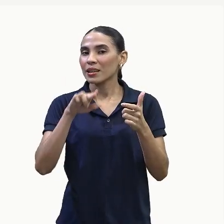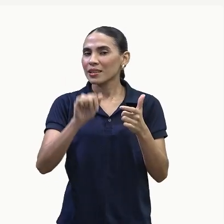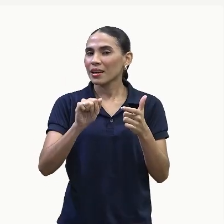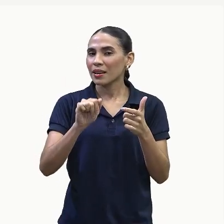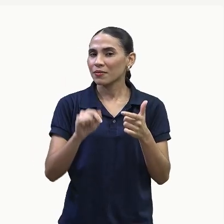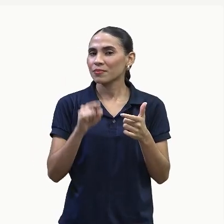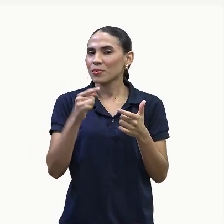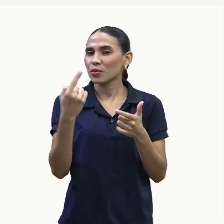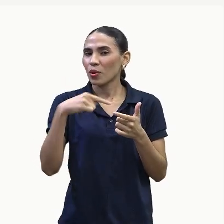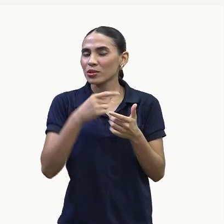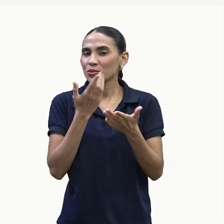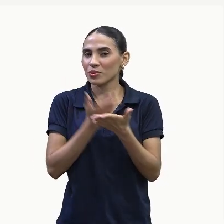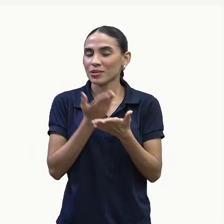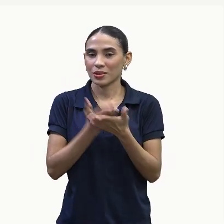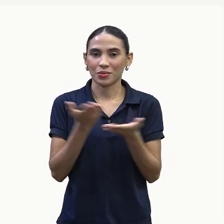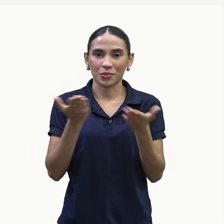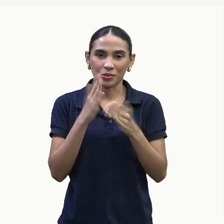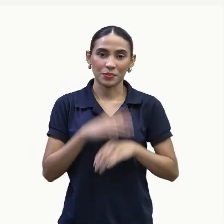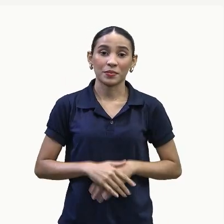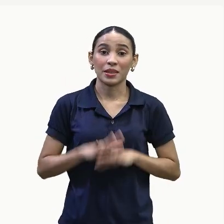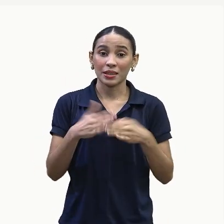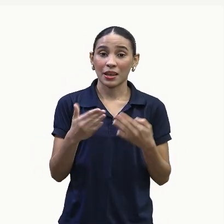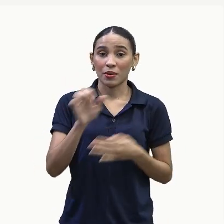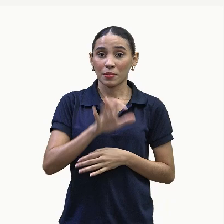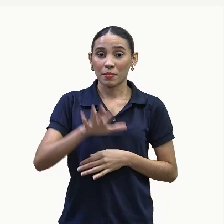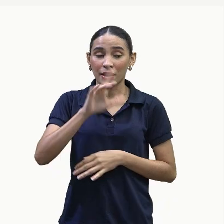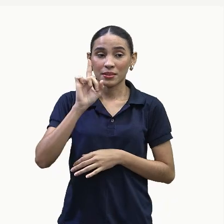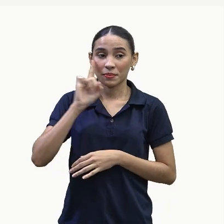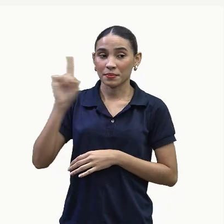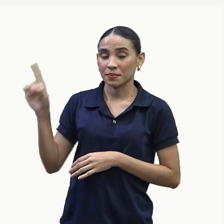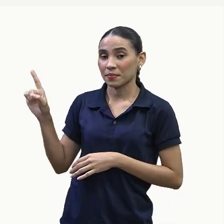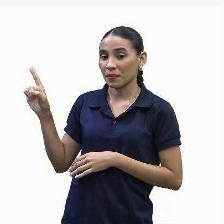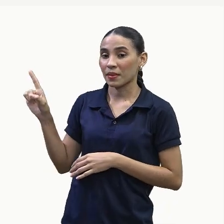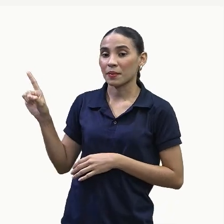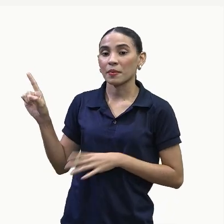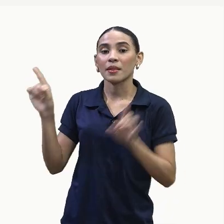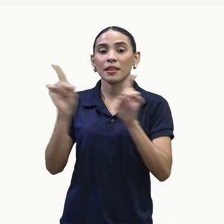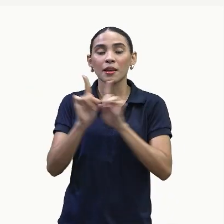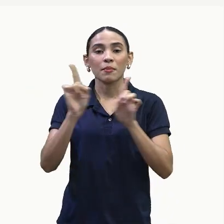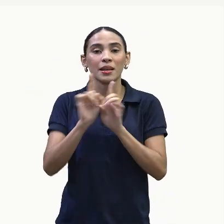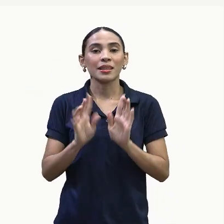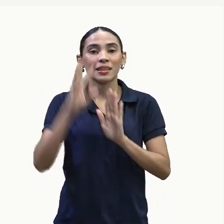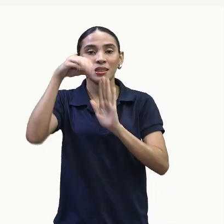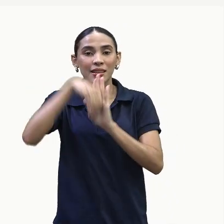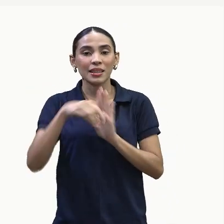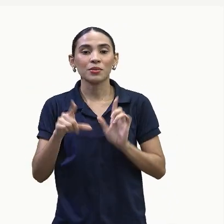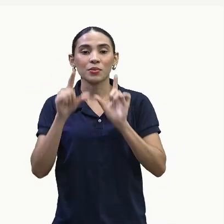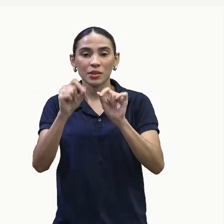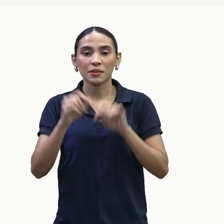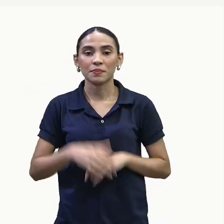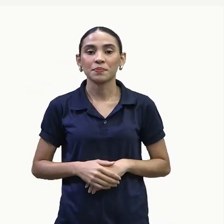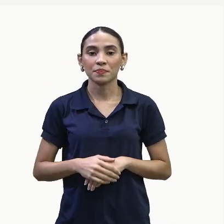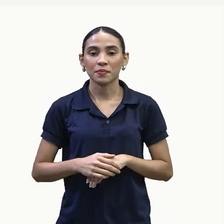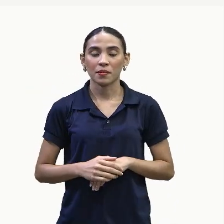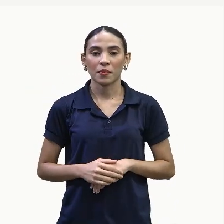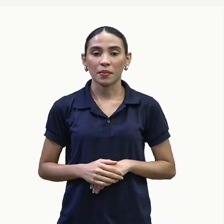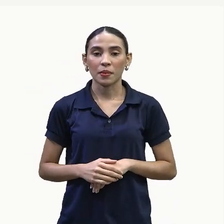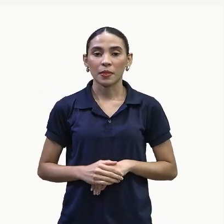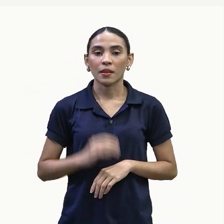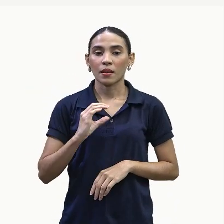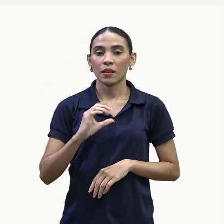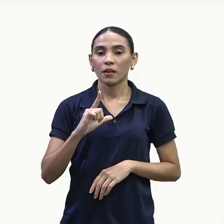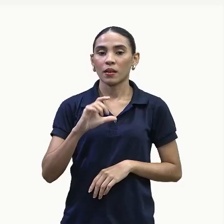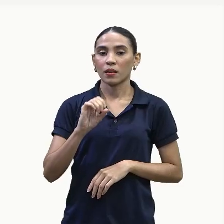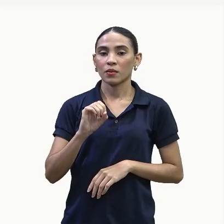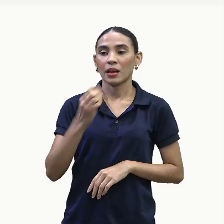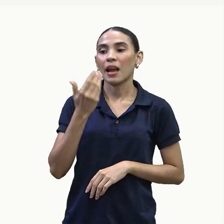tanto estamos falando ali, ó? Veja na ilustração que ele tanto está presente dentro de